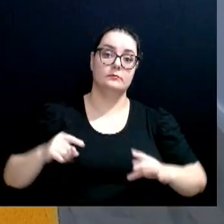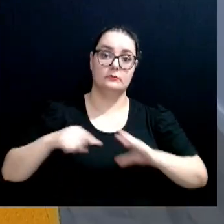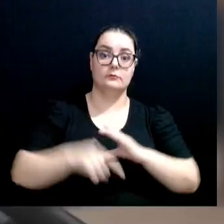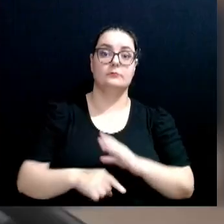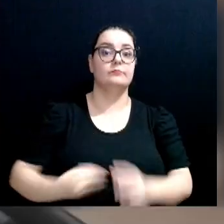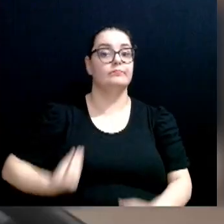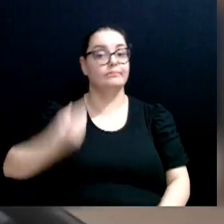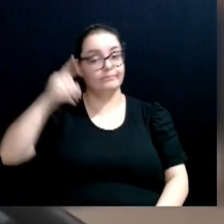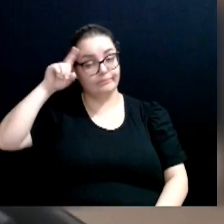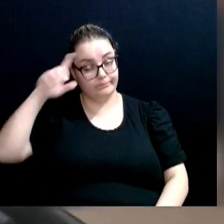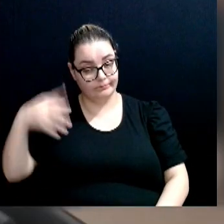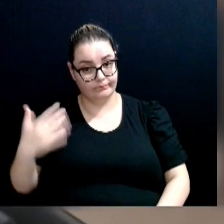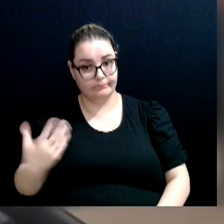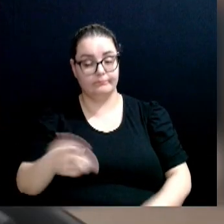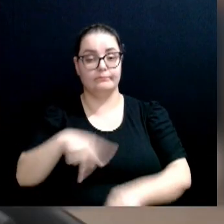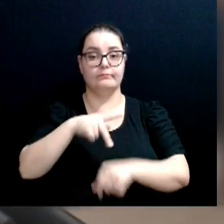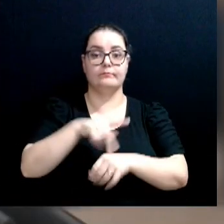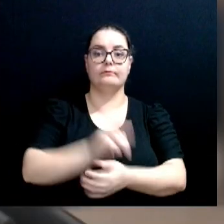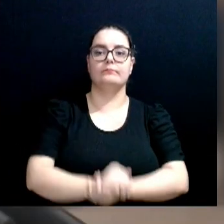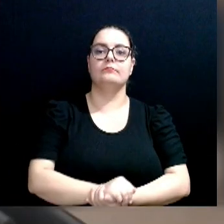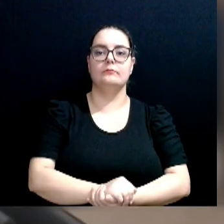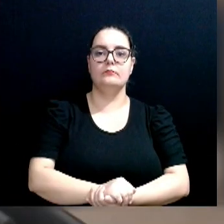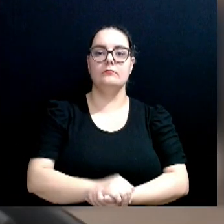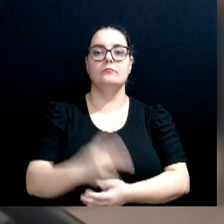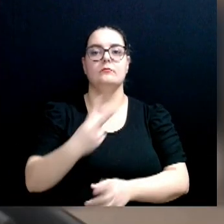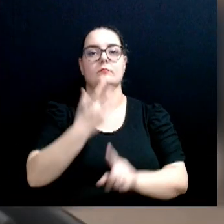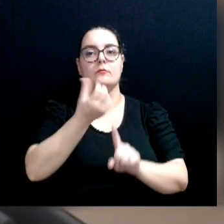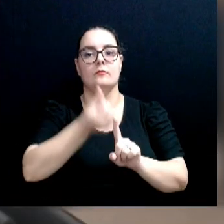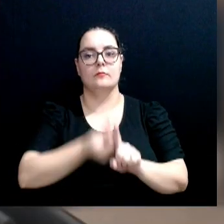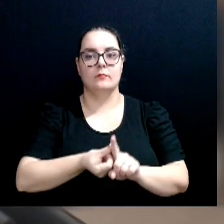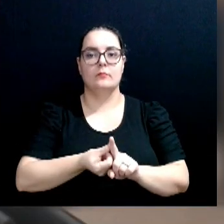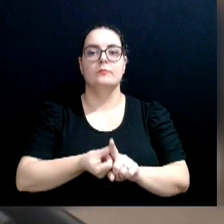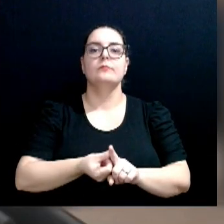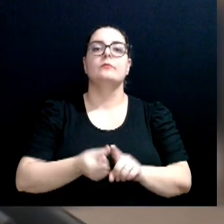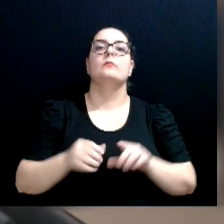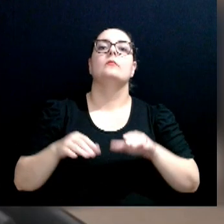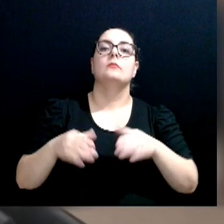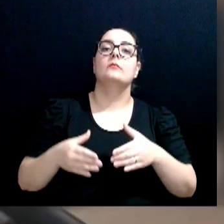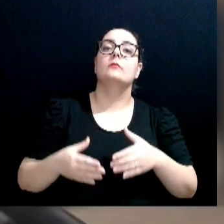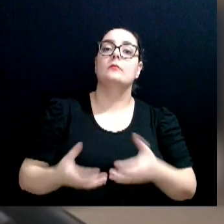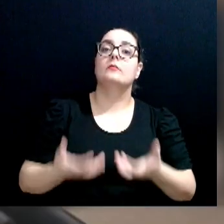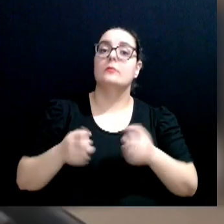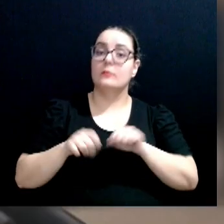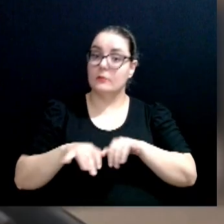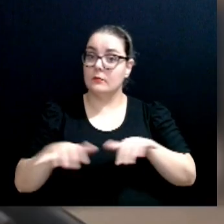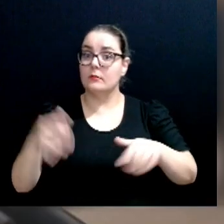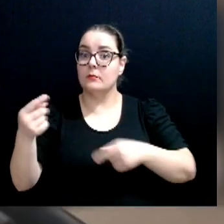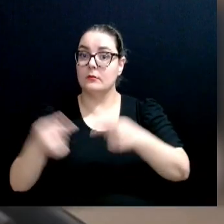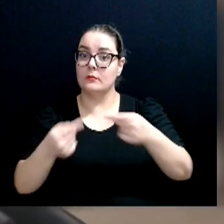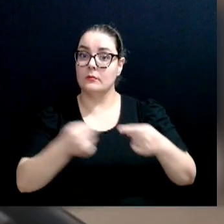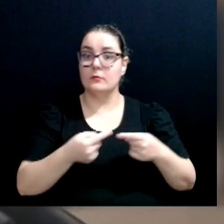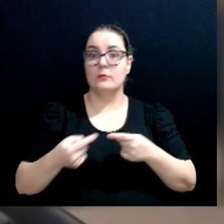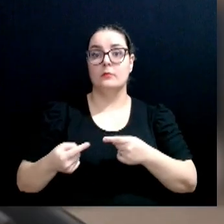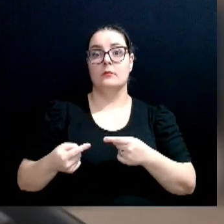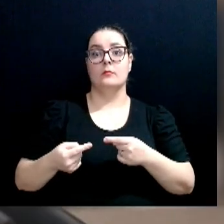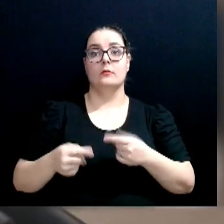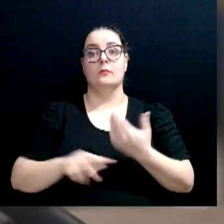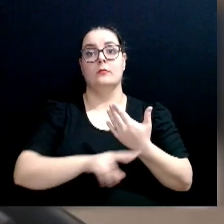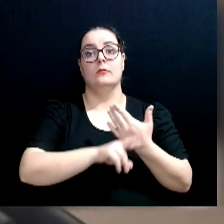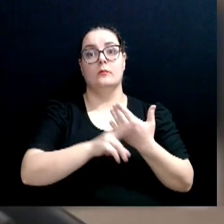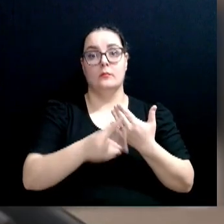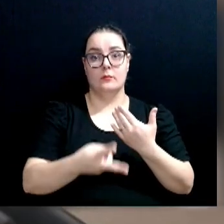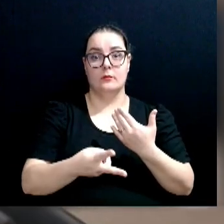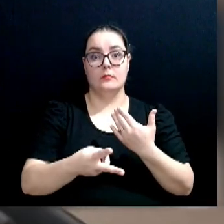no país. Para o segundo semestre, a comissão pretende ampliar os debates sobre os efeitos das